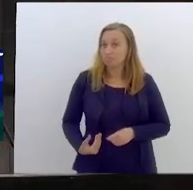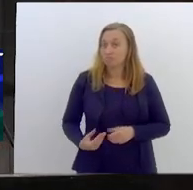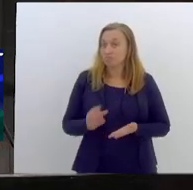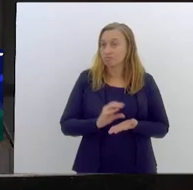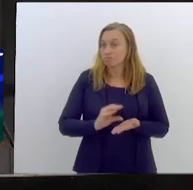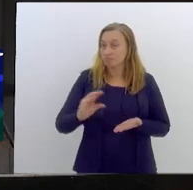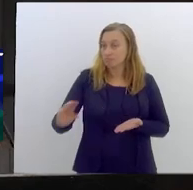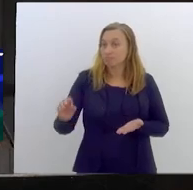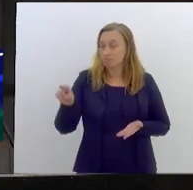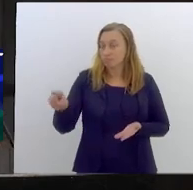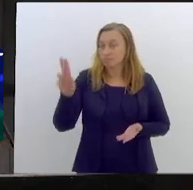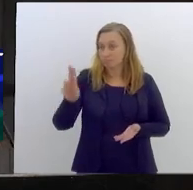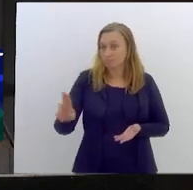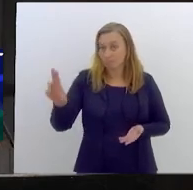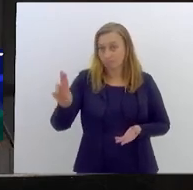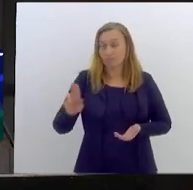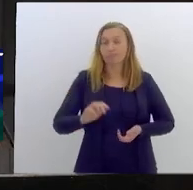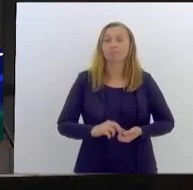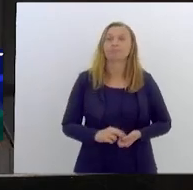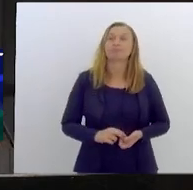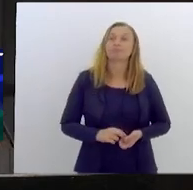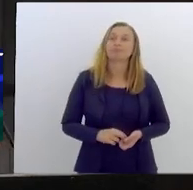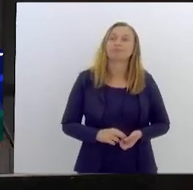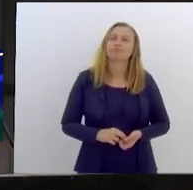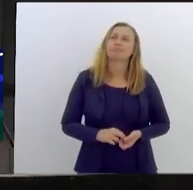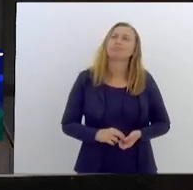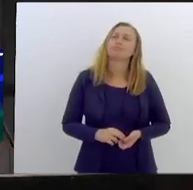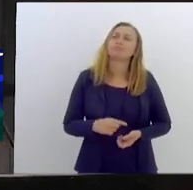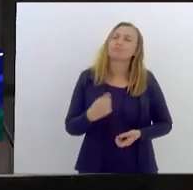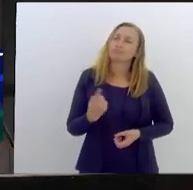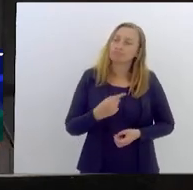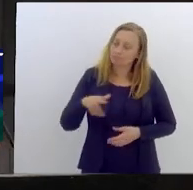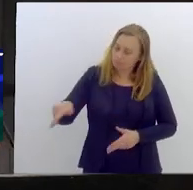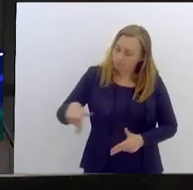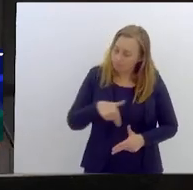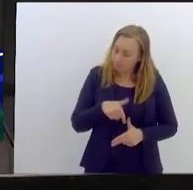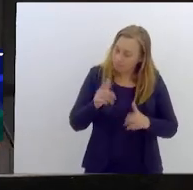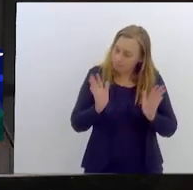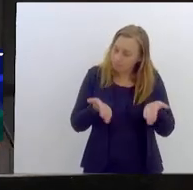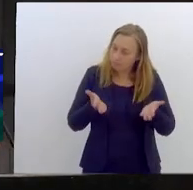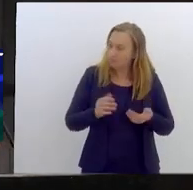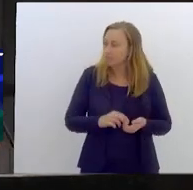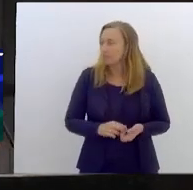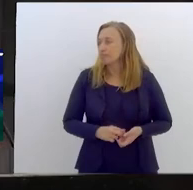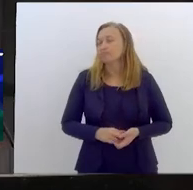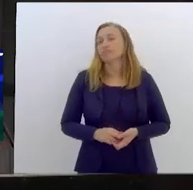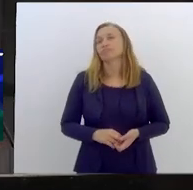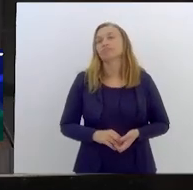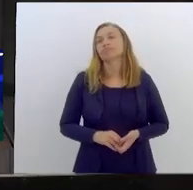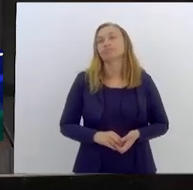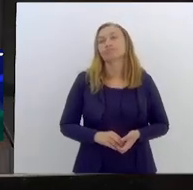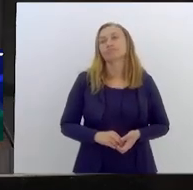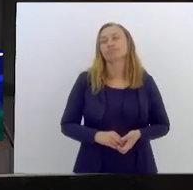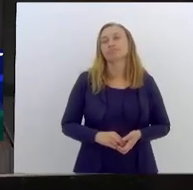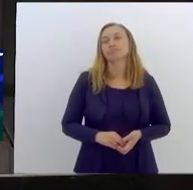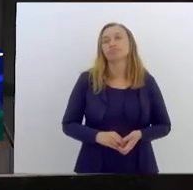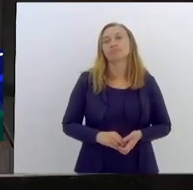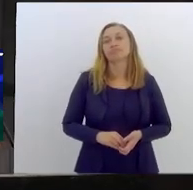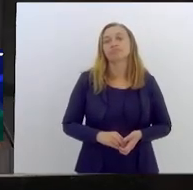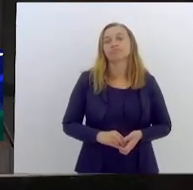para lá, para a UENF. E nós estamos subindo essa tribuna hoje para dizer que, além